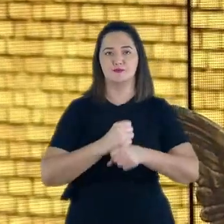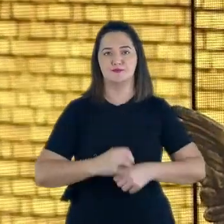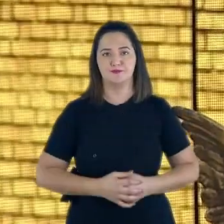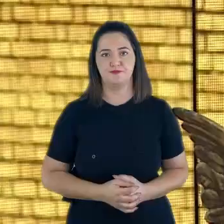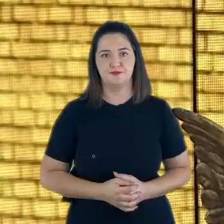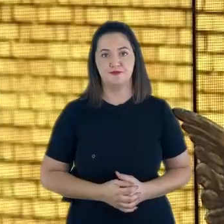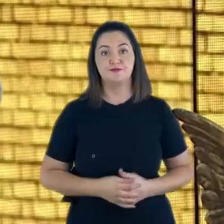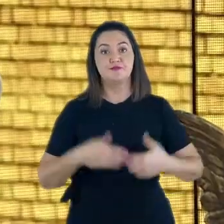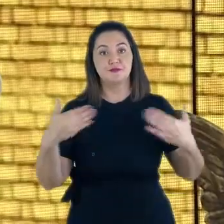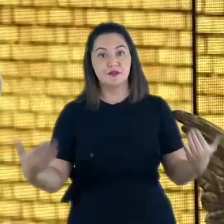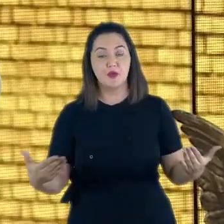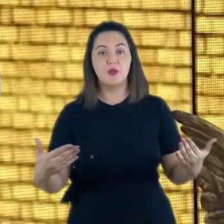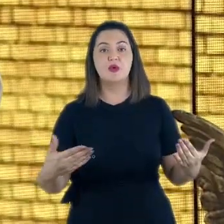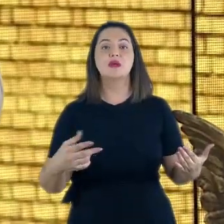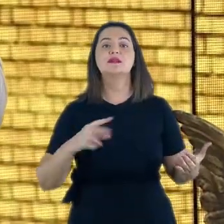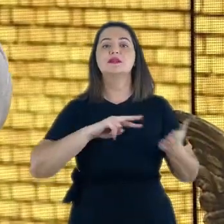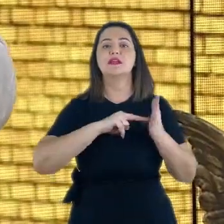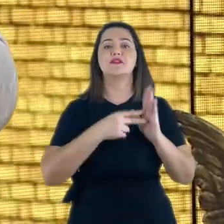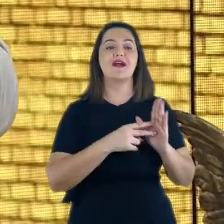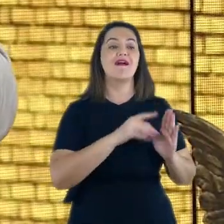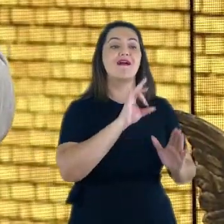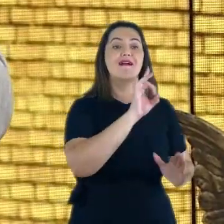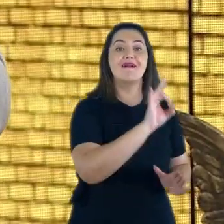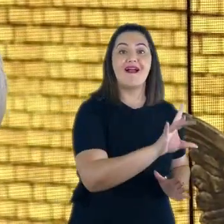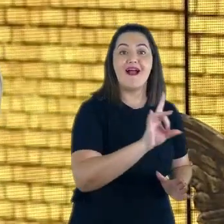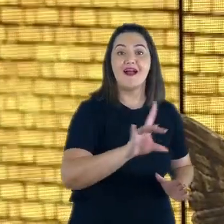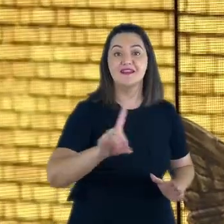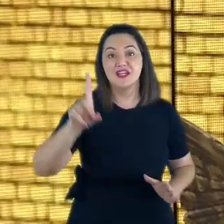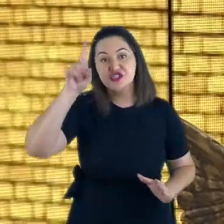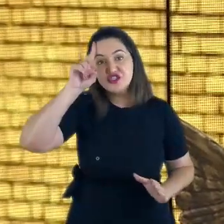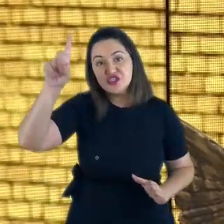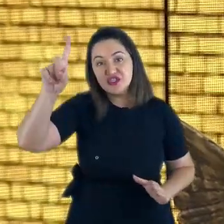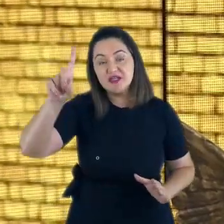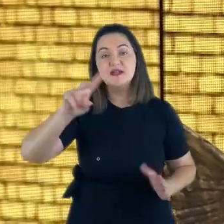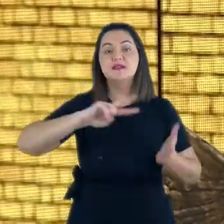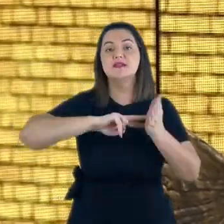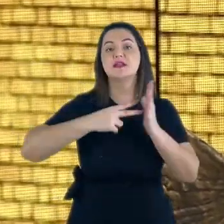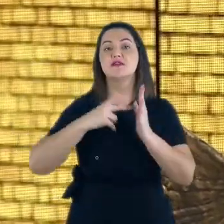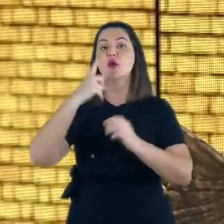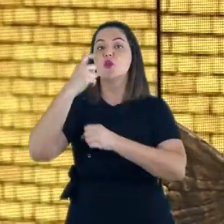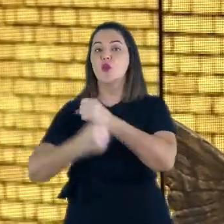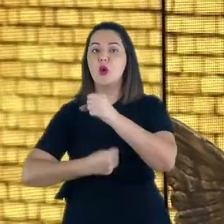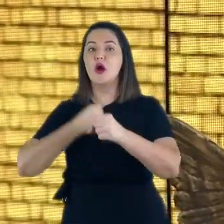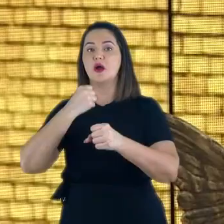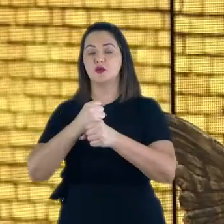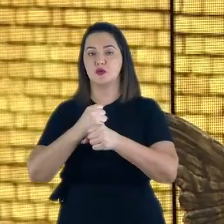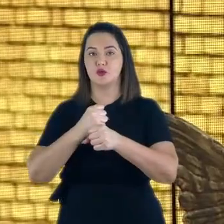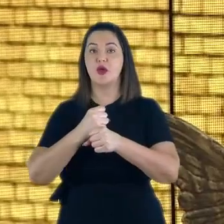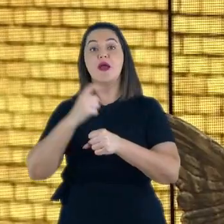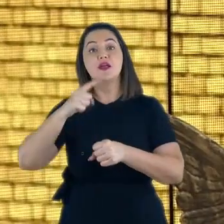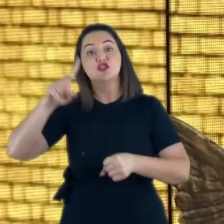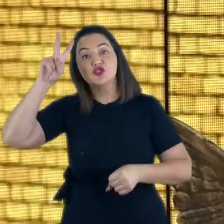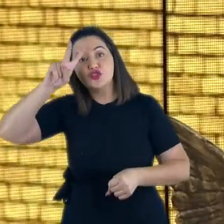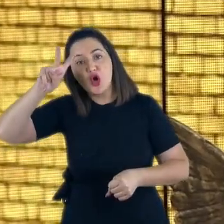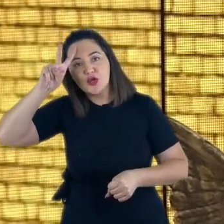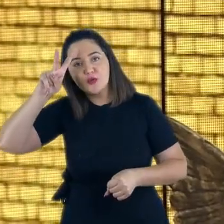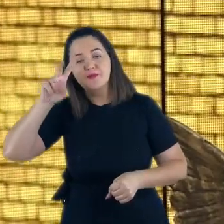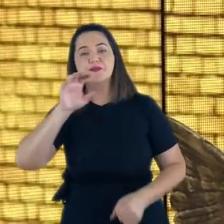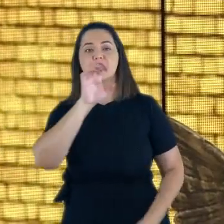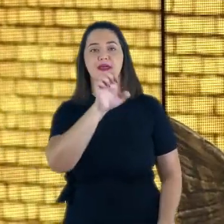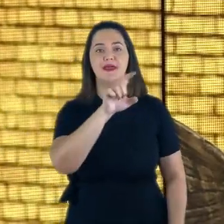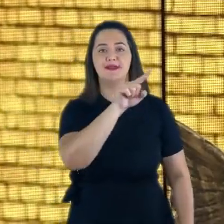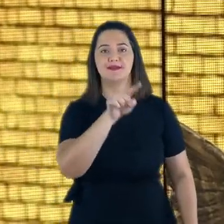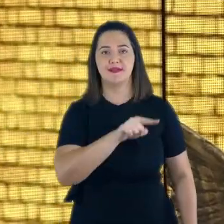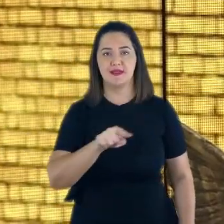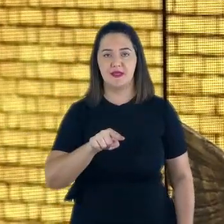a expressão cada dia representando um ano ocorre em cenário histórico, em Ezequiel 4,